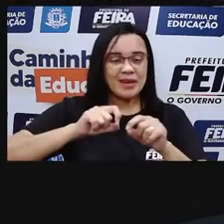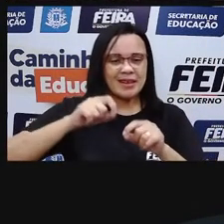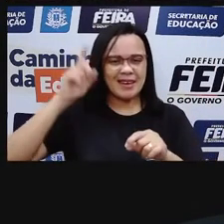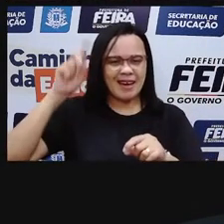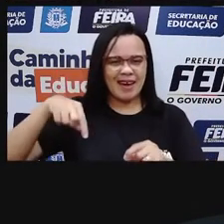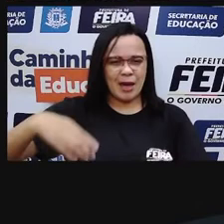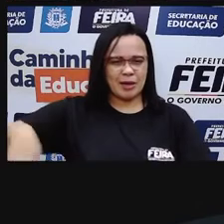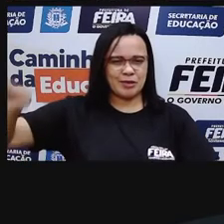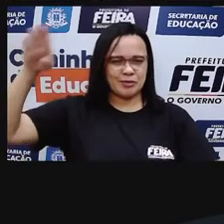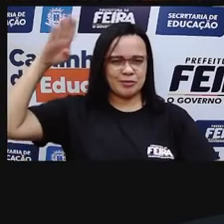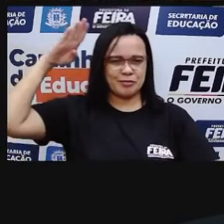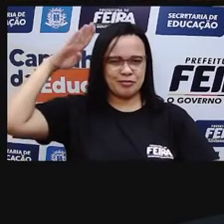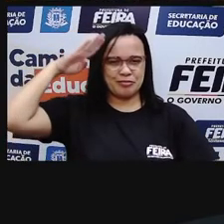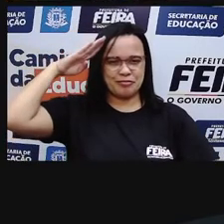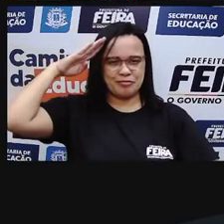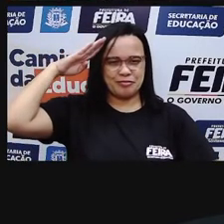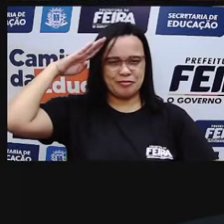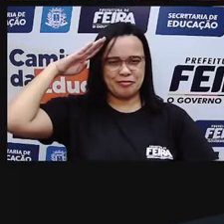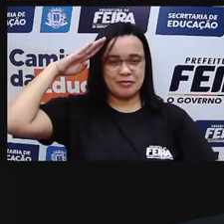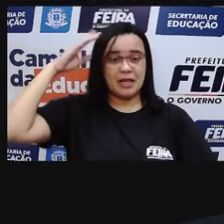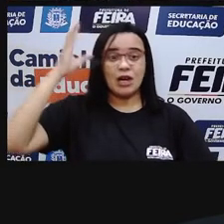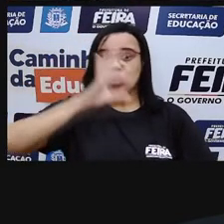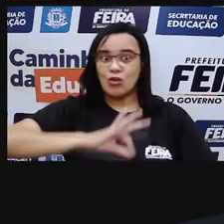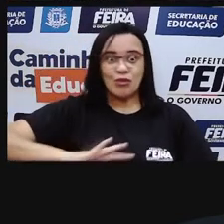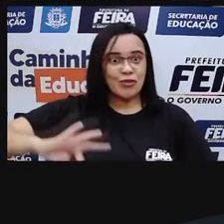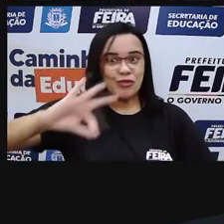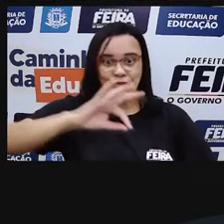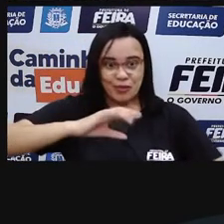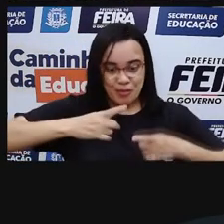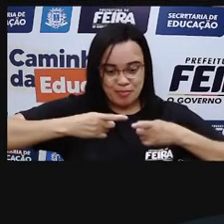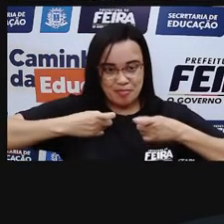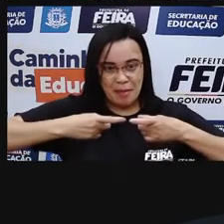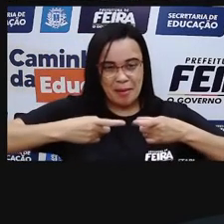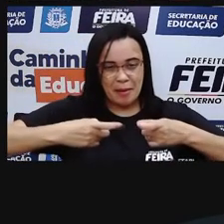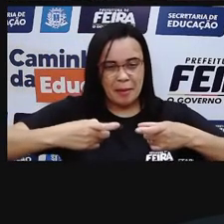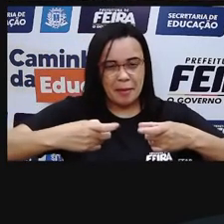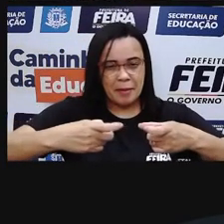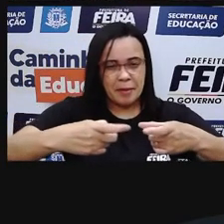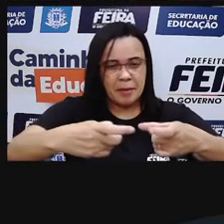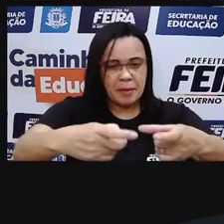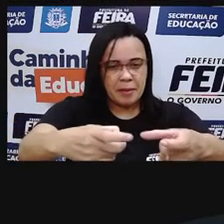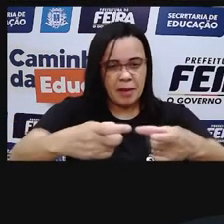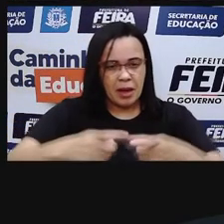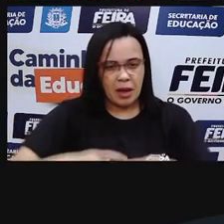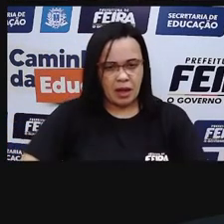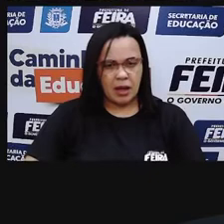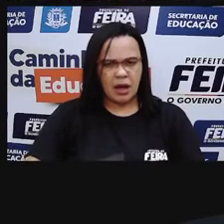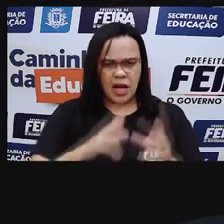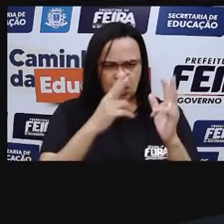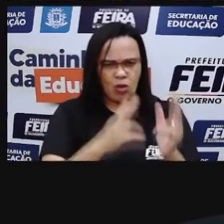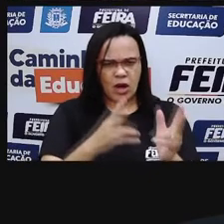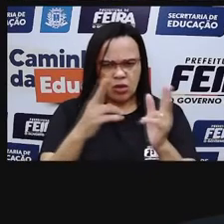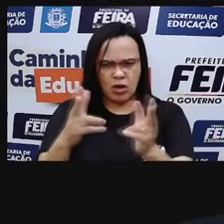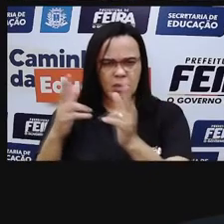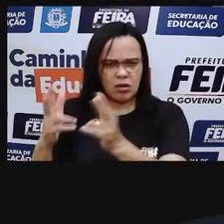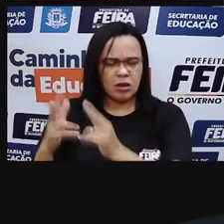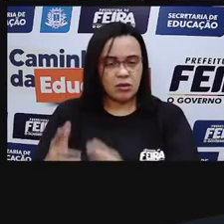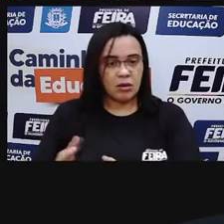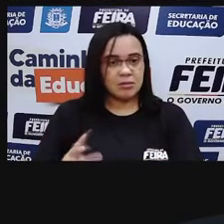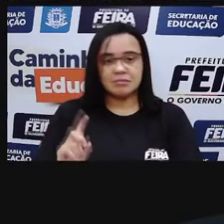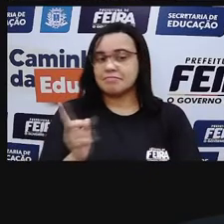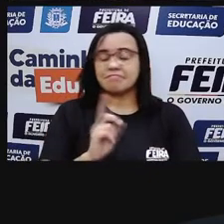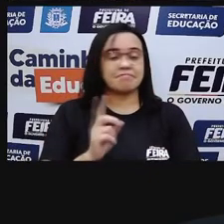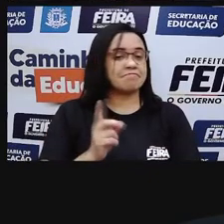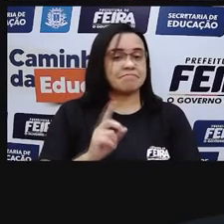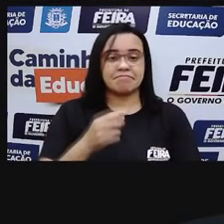os soldados, né, todas as pessoas que estão na guerra fazem as mesmas coisas, têm a mesma função? Não, né?